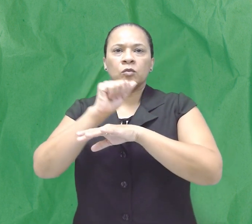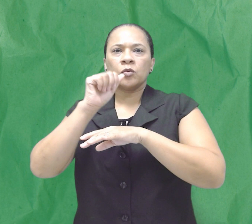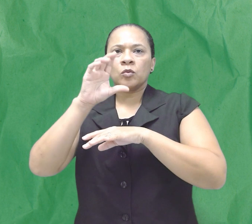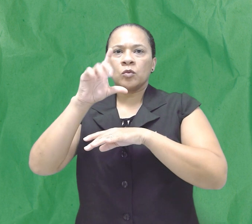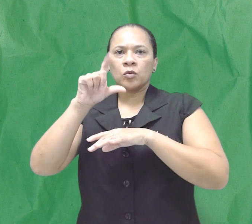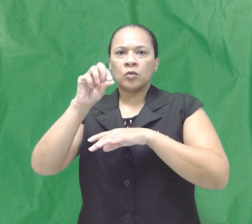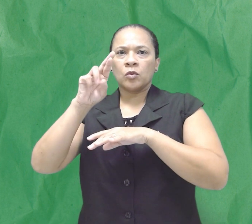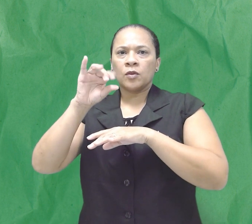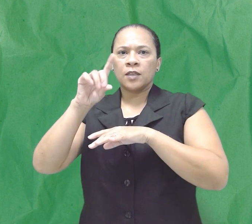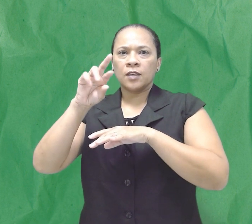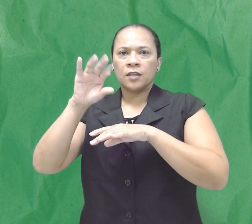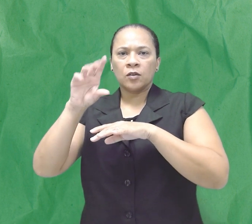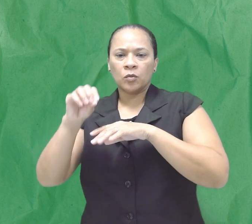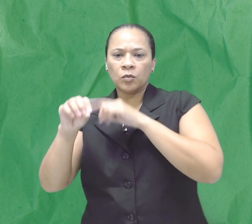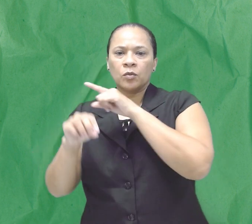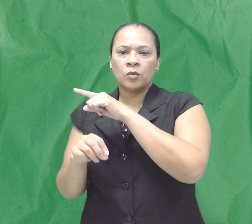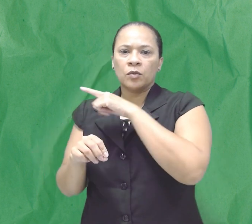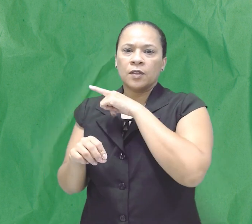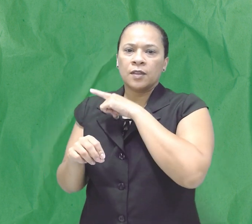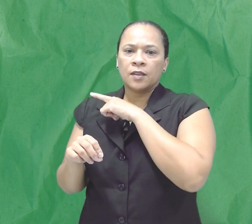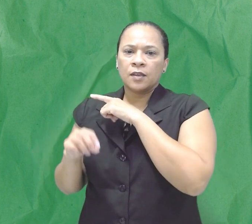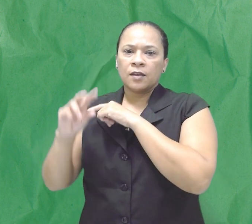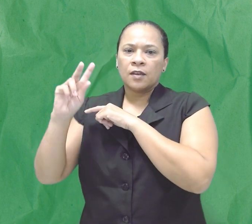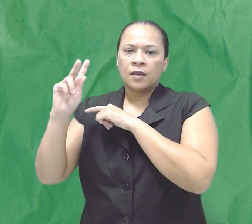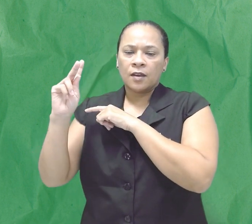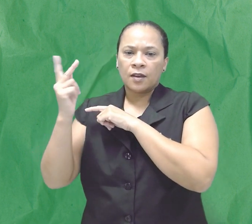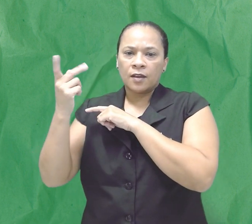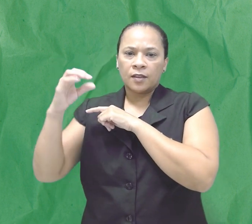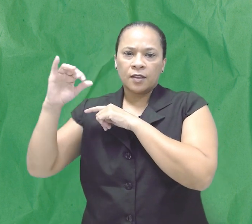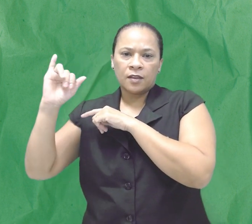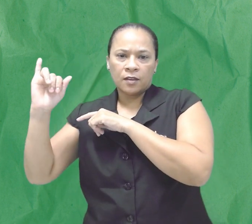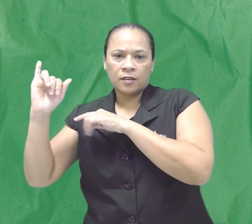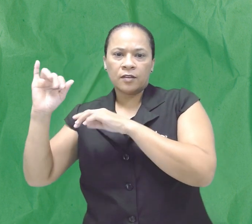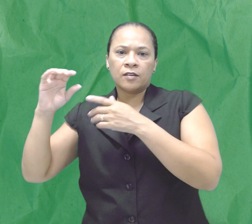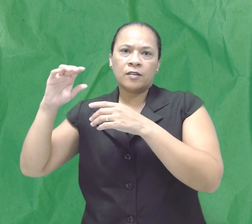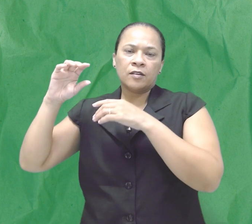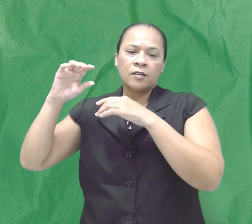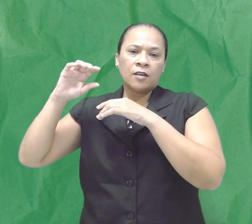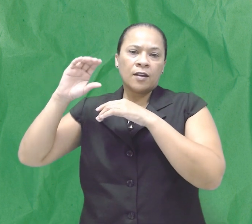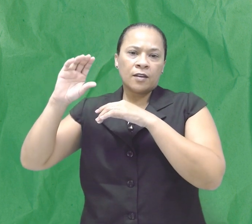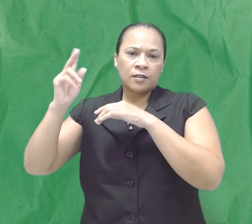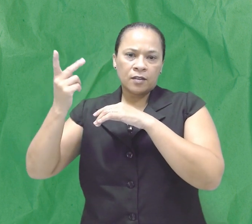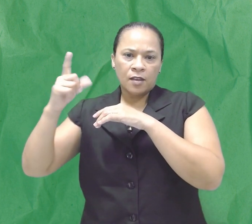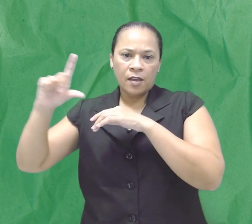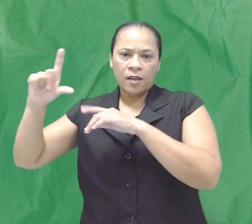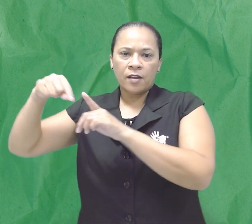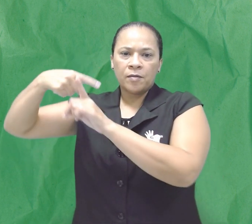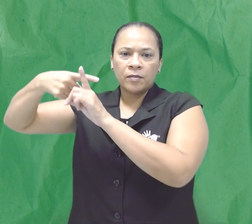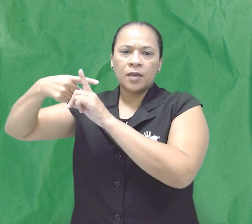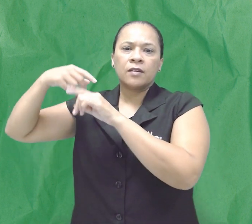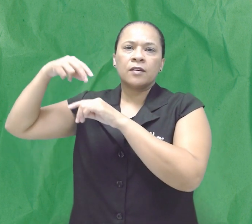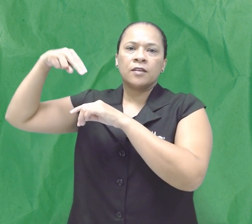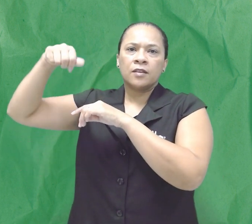sódio, produzindo cloreto de sódio e água. Nessa reação ácido-base, a relação ácido-base é de 1:1, né?